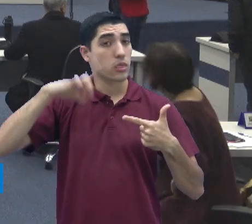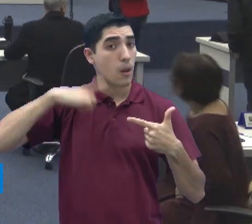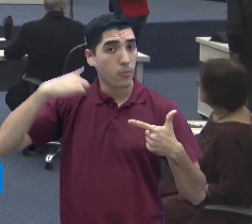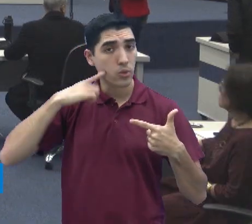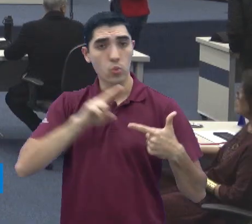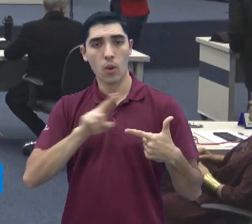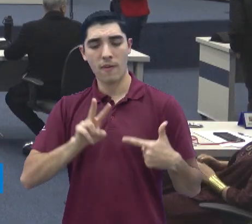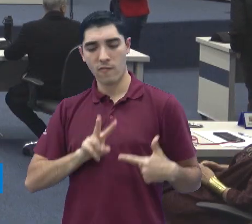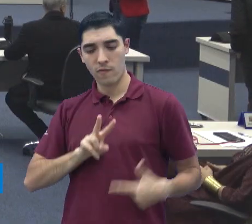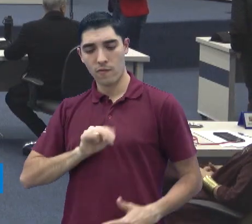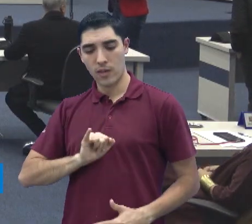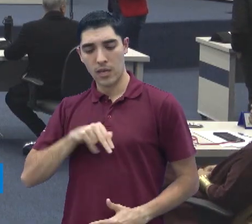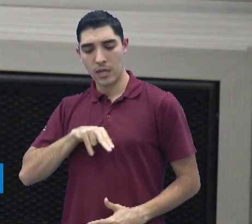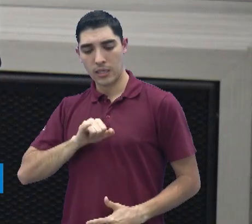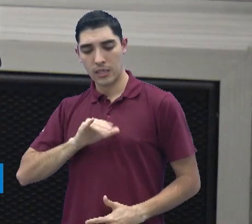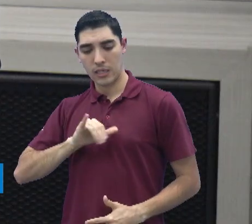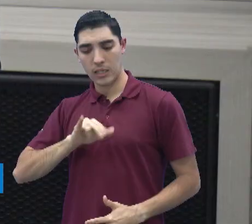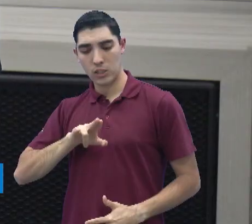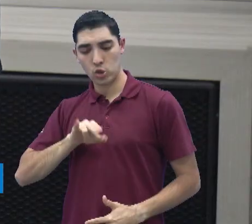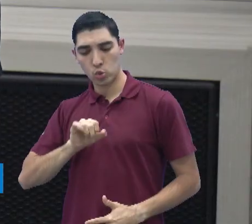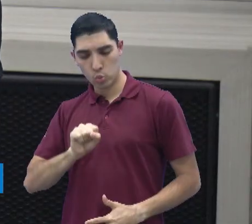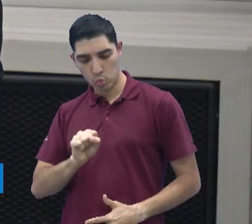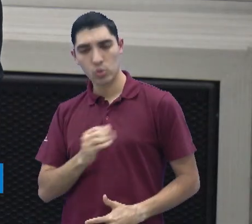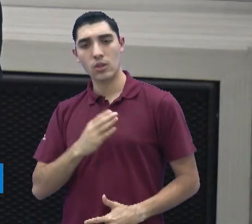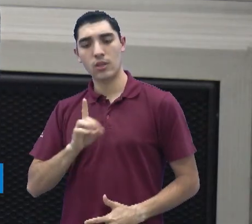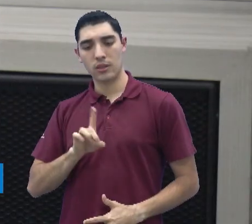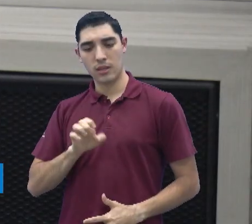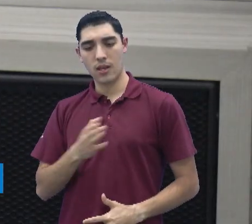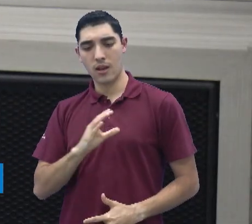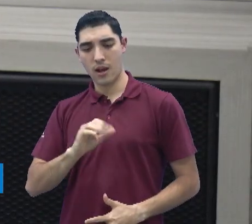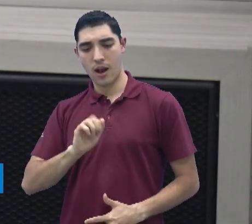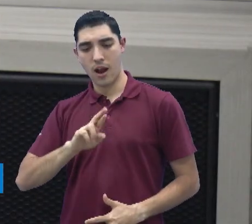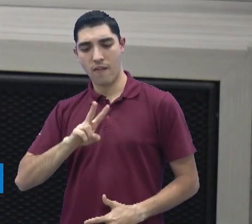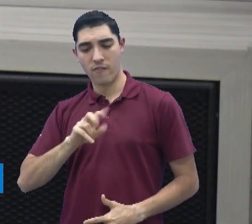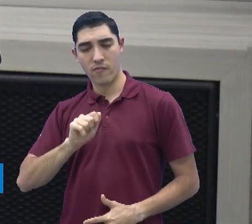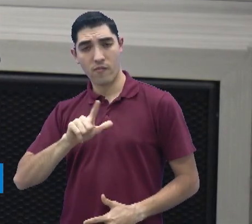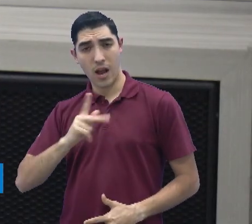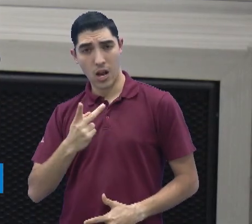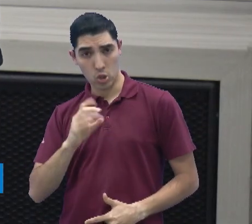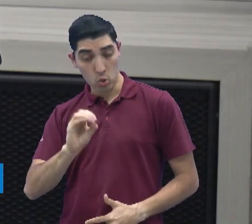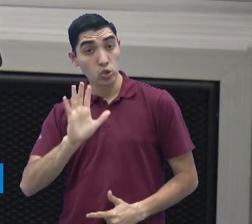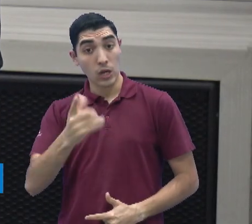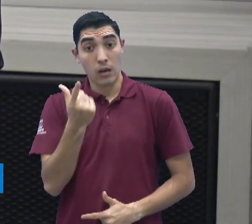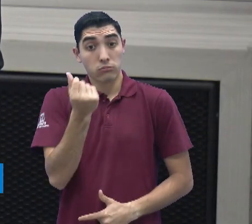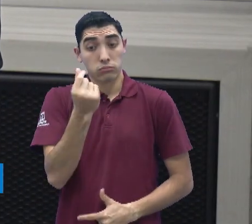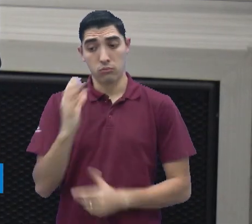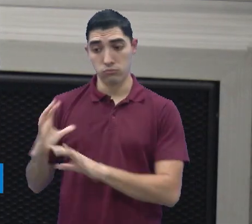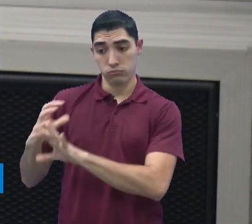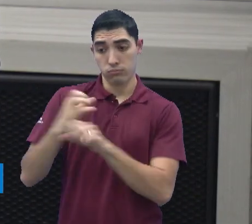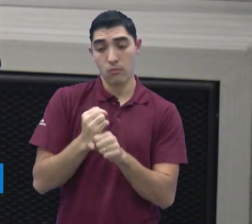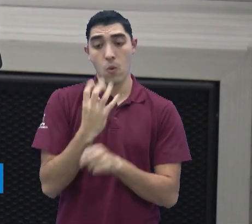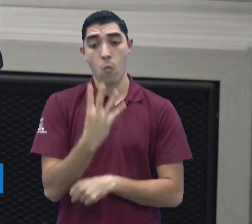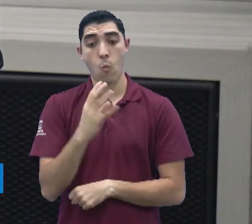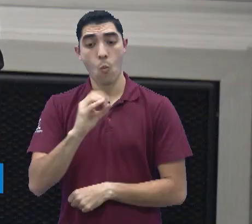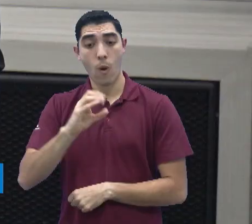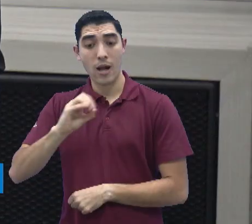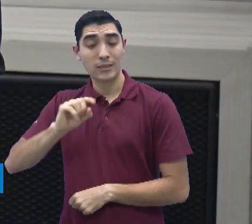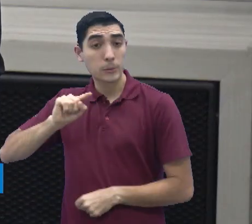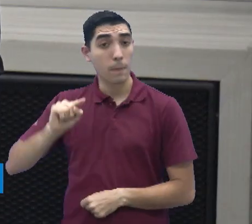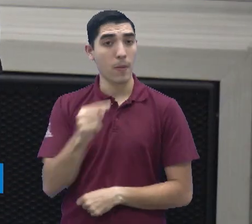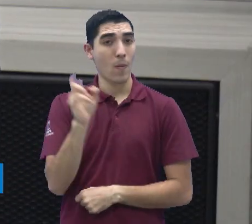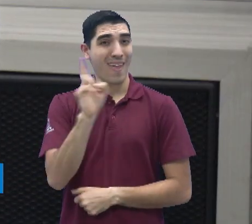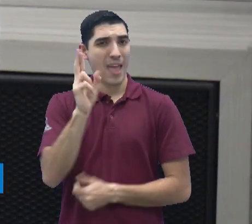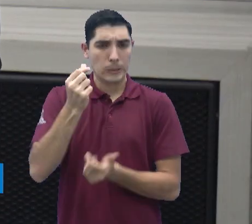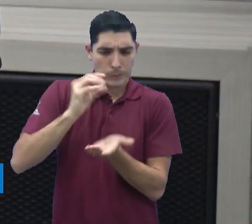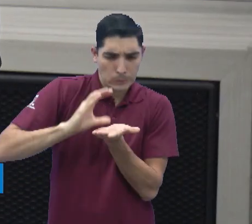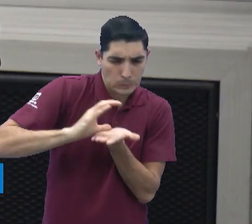agora atendeu o nosso pedido e destinou R$400 mil para a gente fazer aí consultas e exames de